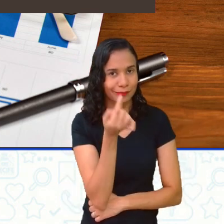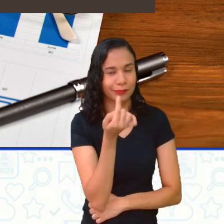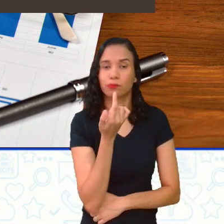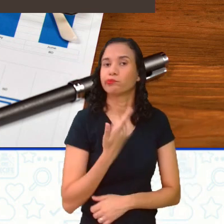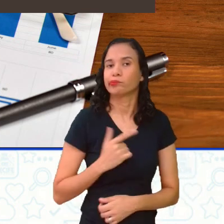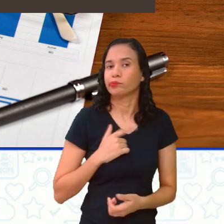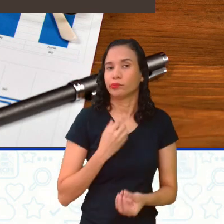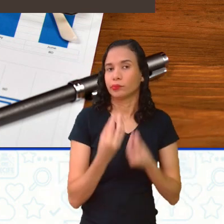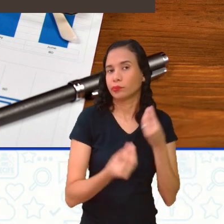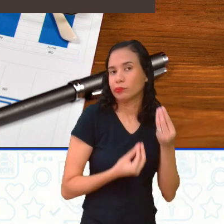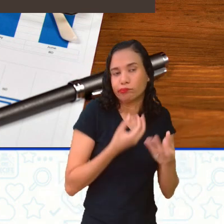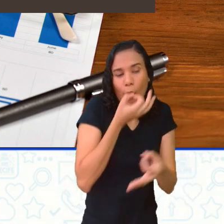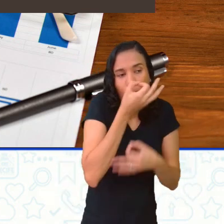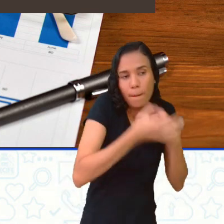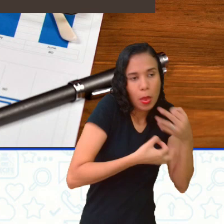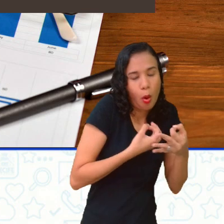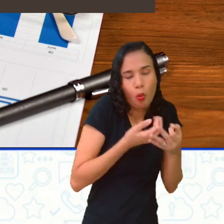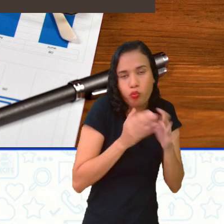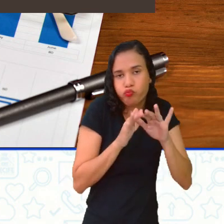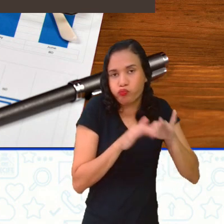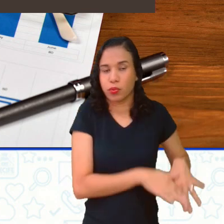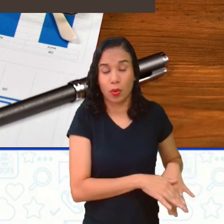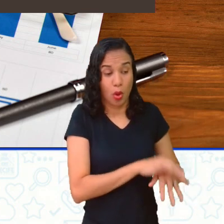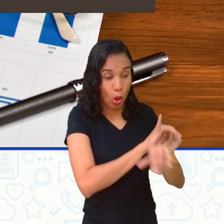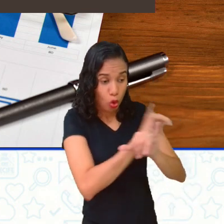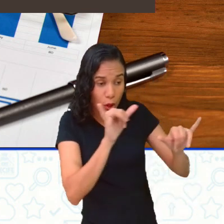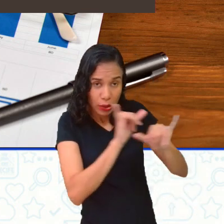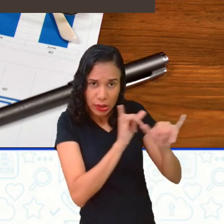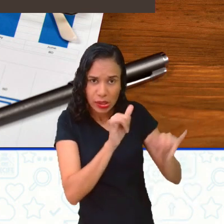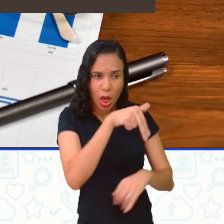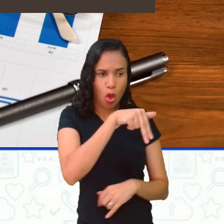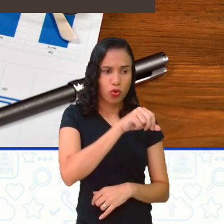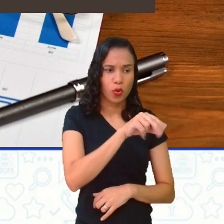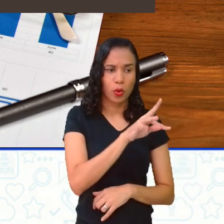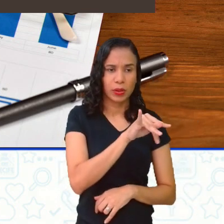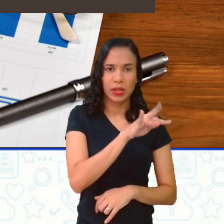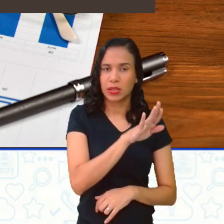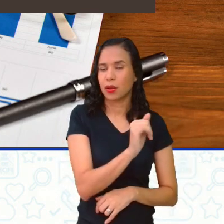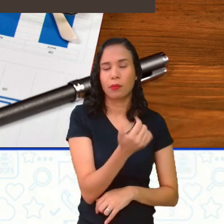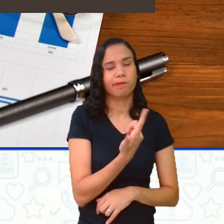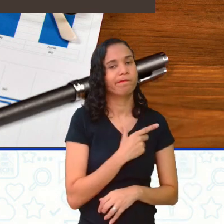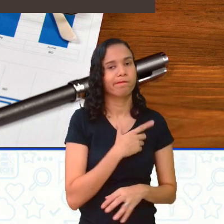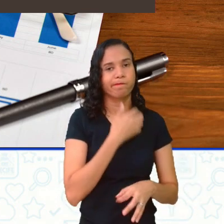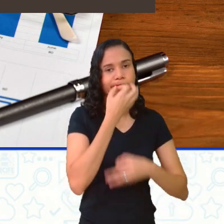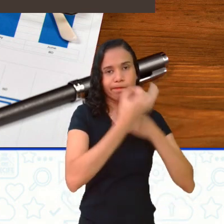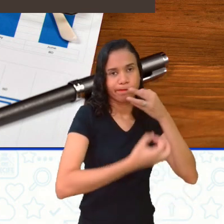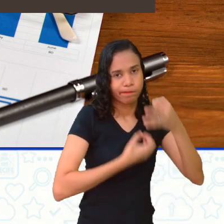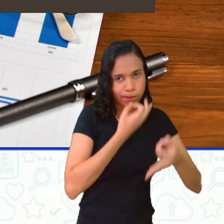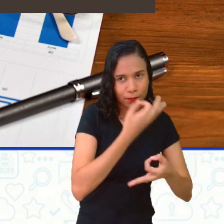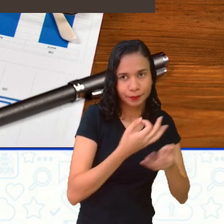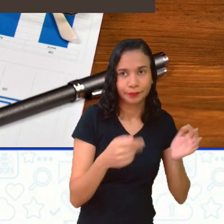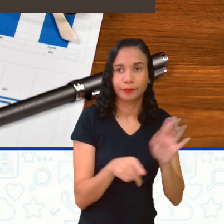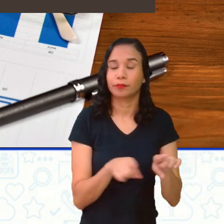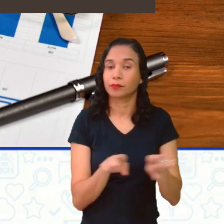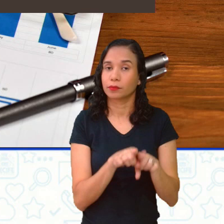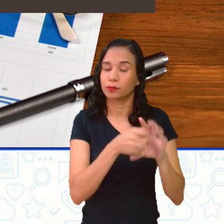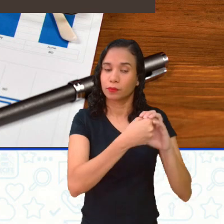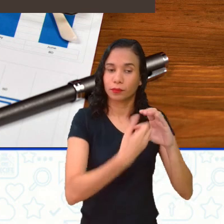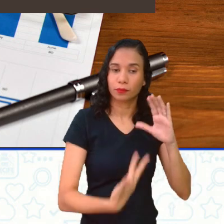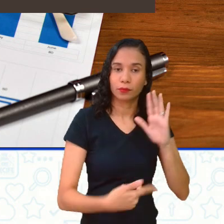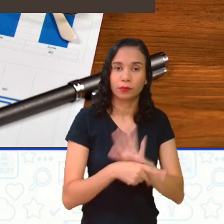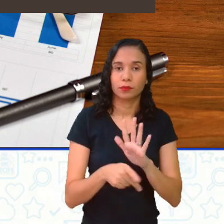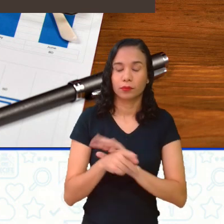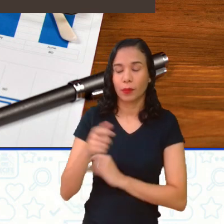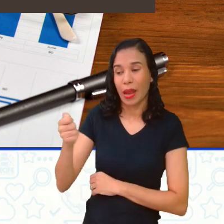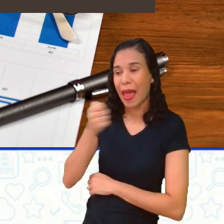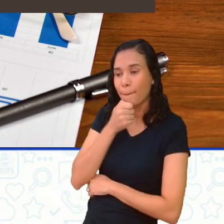teor opinativo. Então, na notícia, não há opiniões do jornalista. Característica das